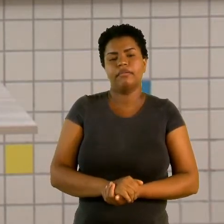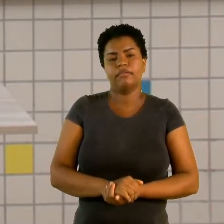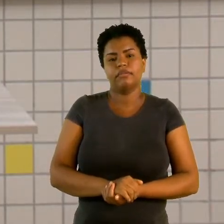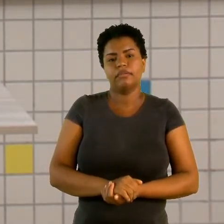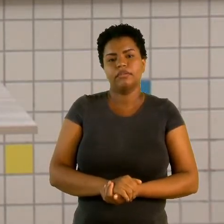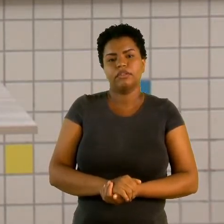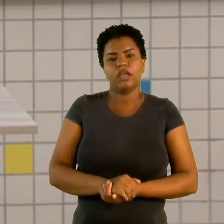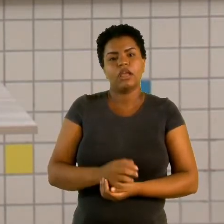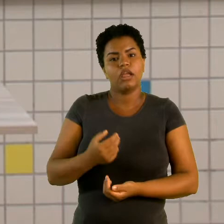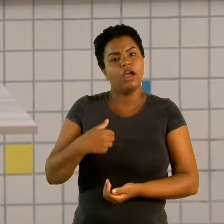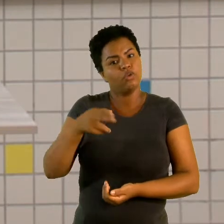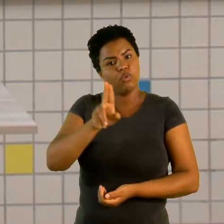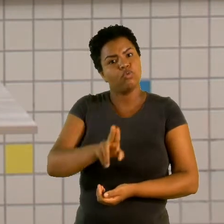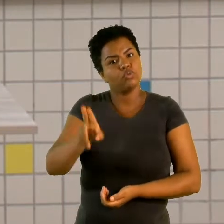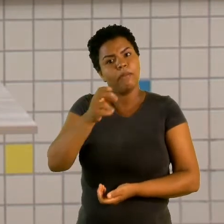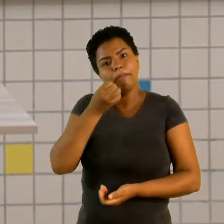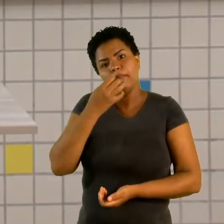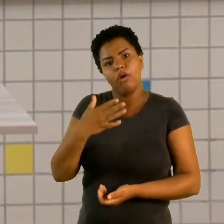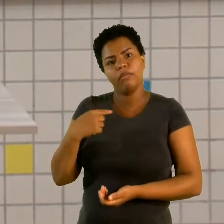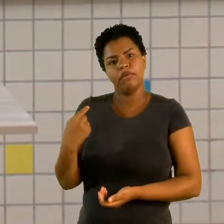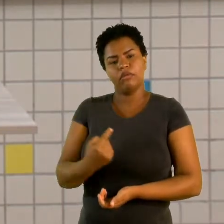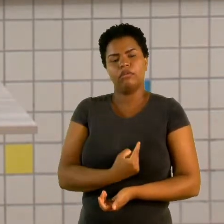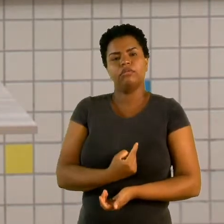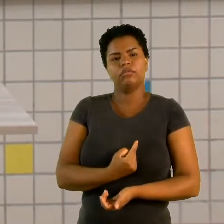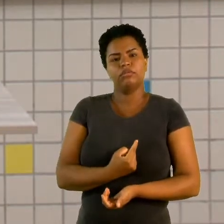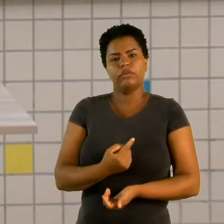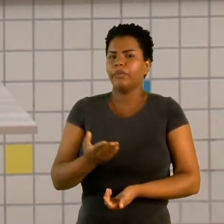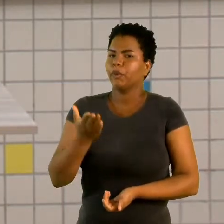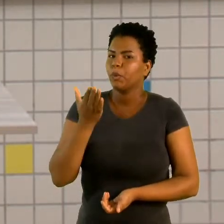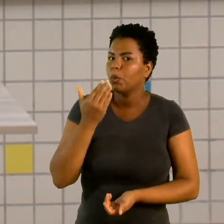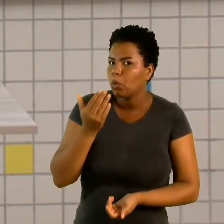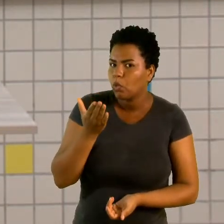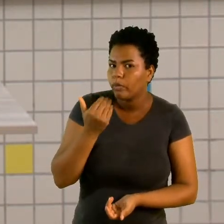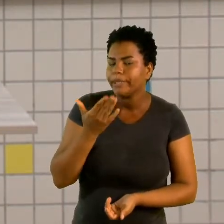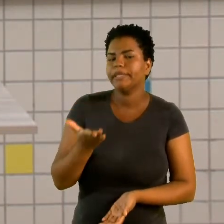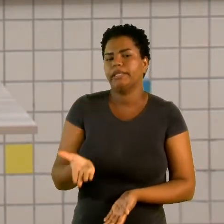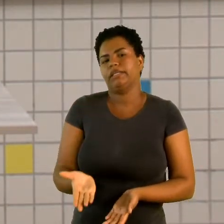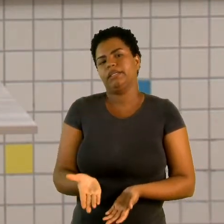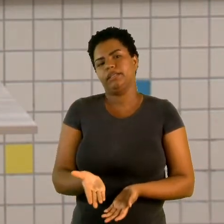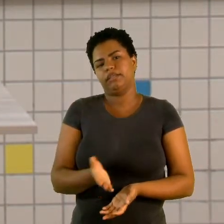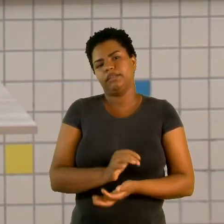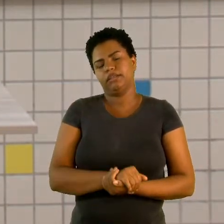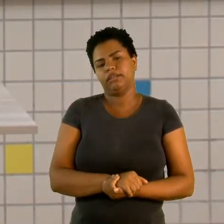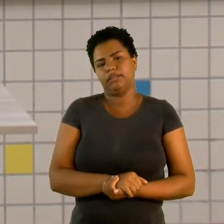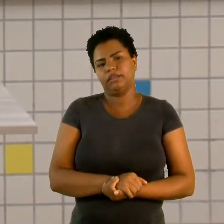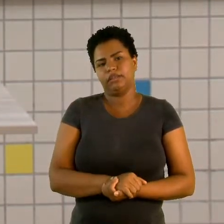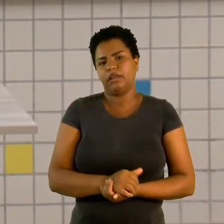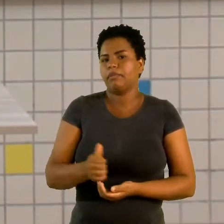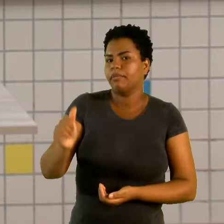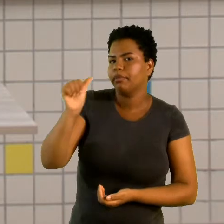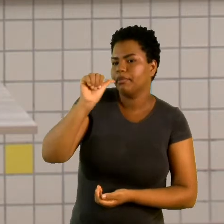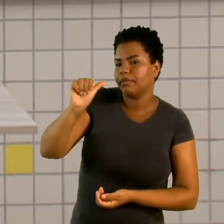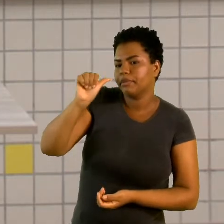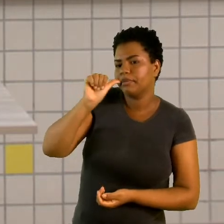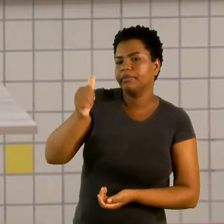são úteis na alimentação, né? Bebidas,